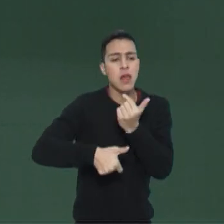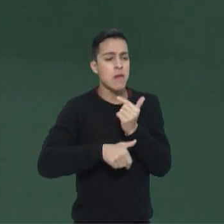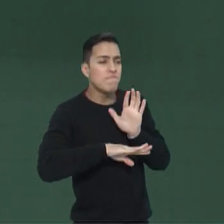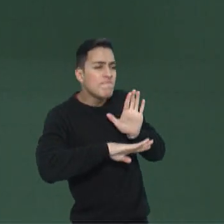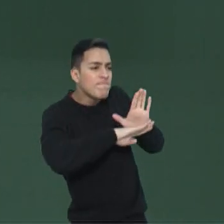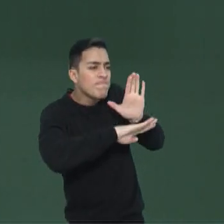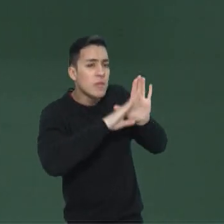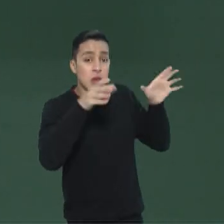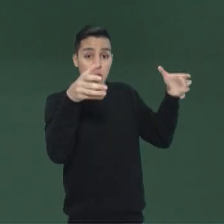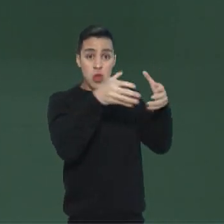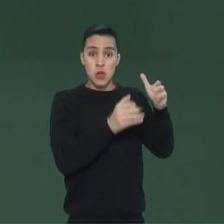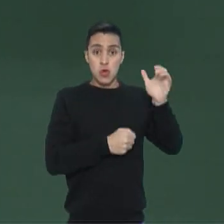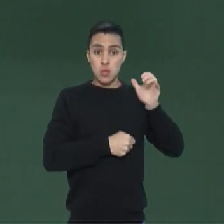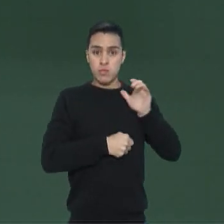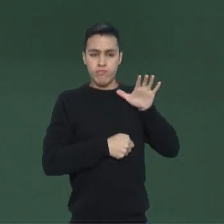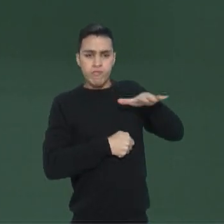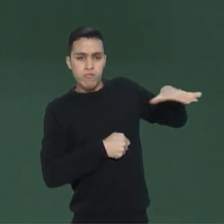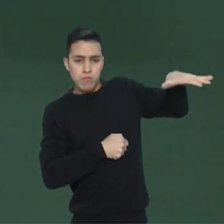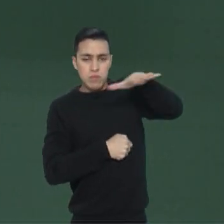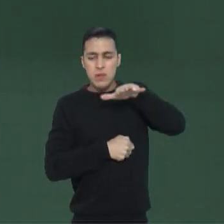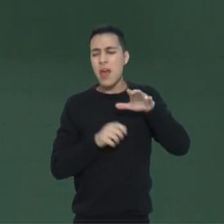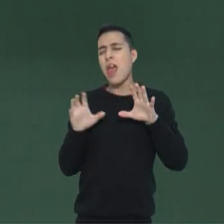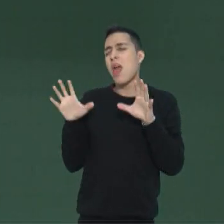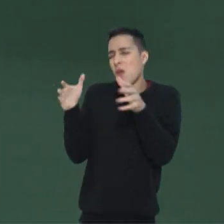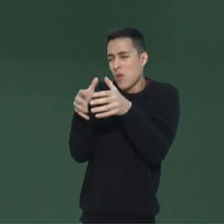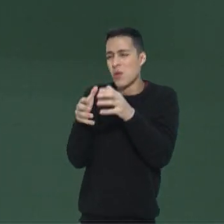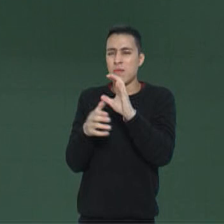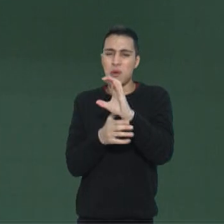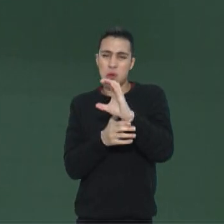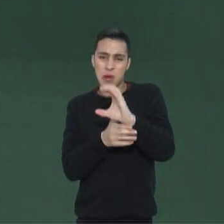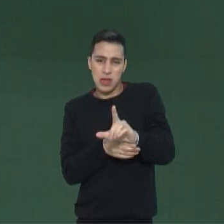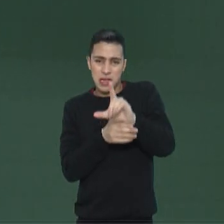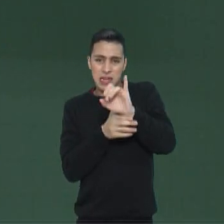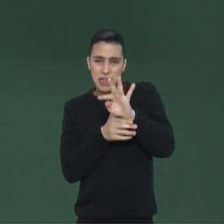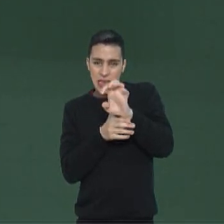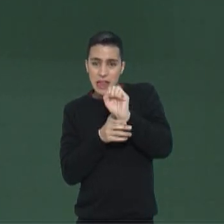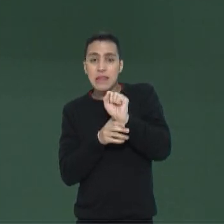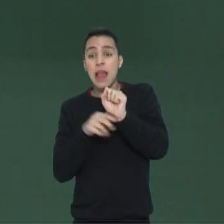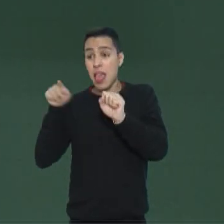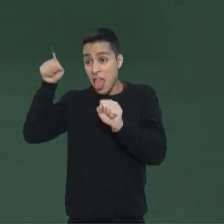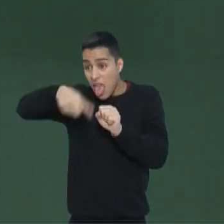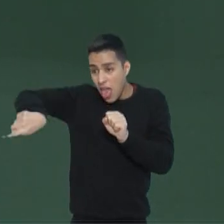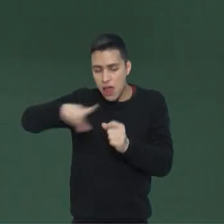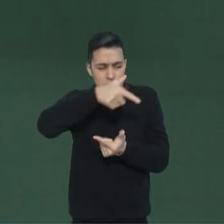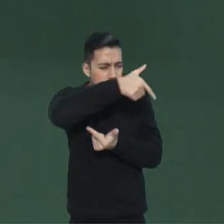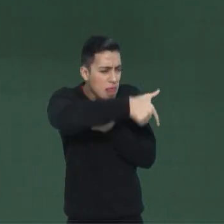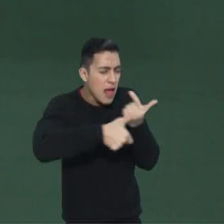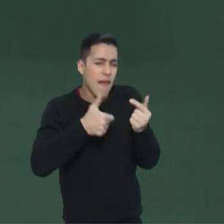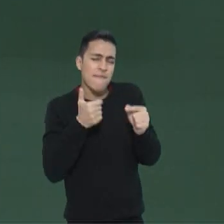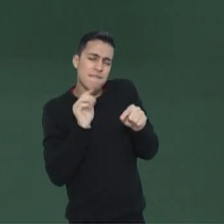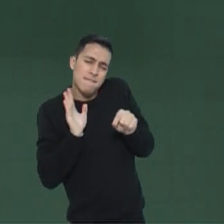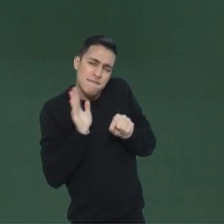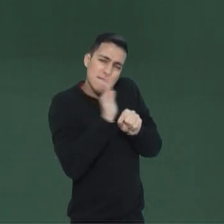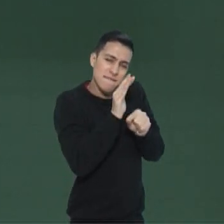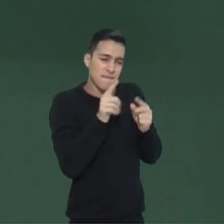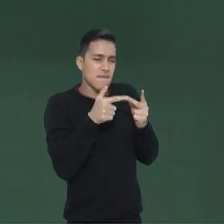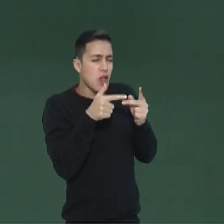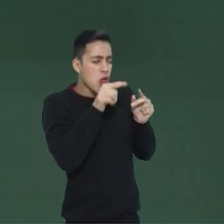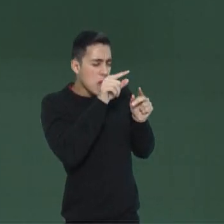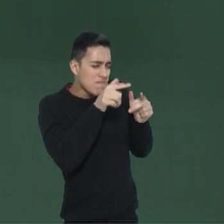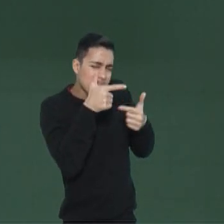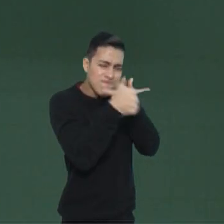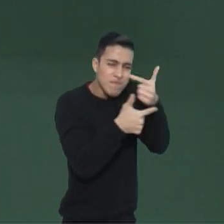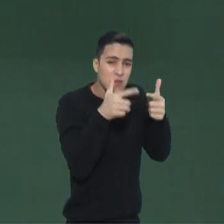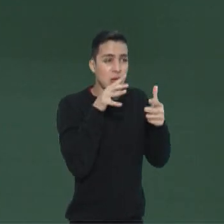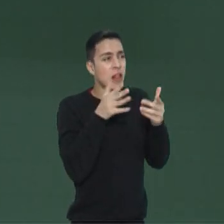serviços para os patrícios. Então, esses eram os clientes. Trabalhavam, faziam pequenos favores, pequenos serviços aos